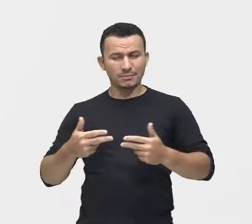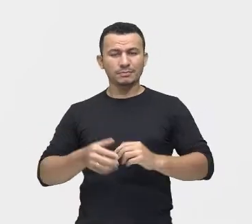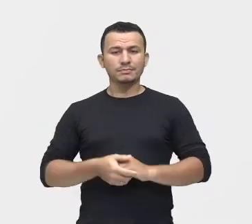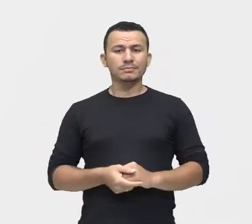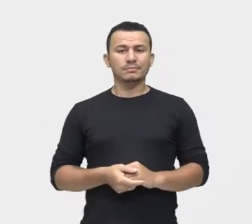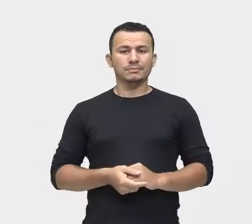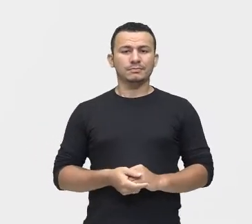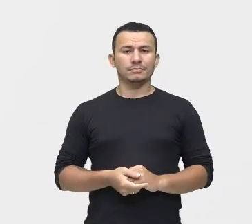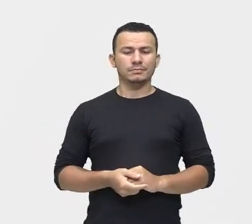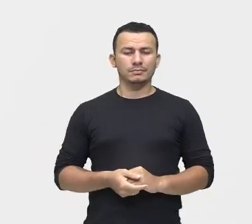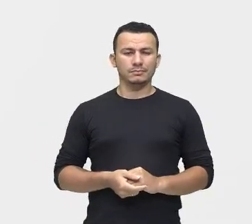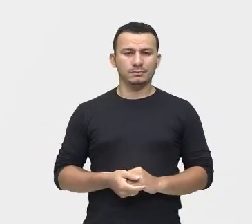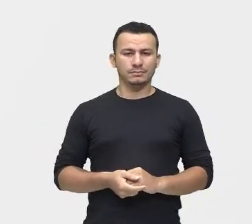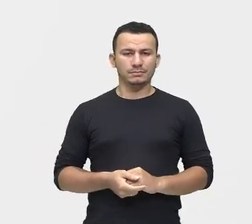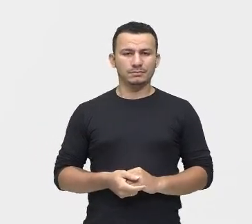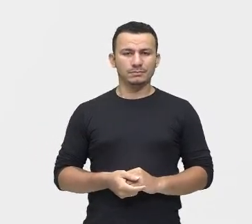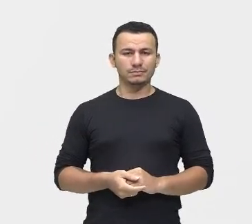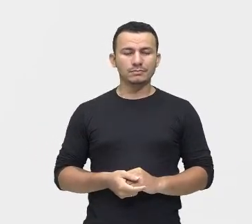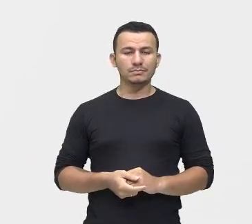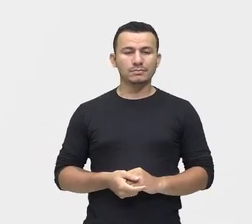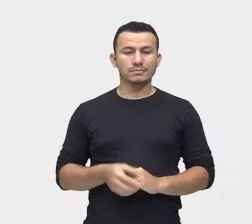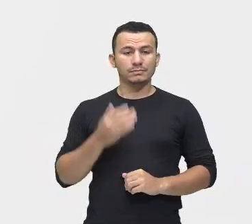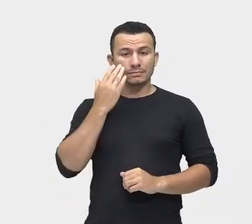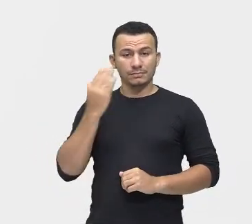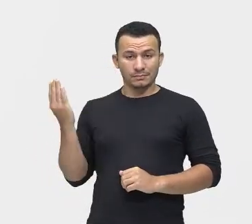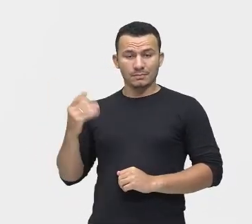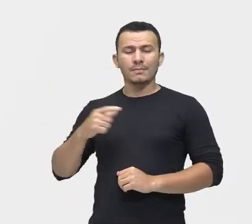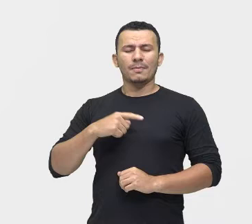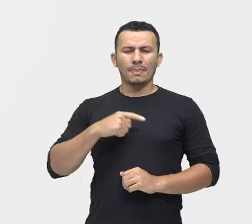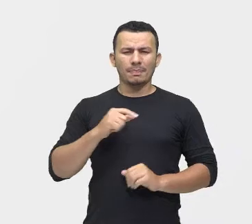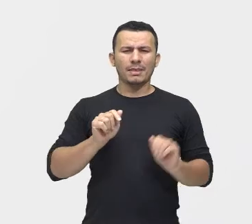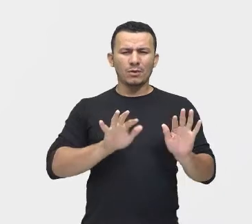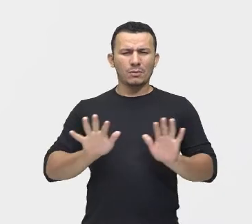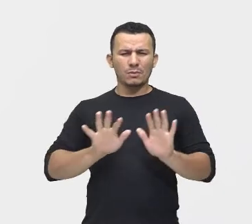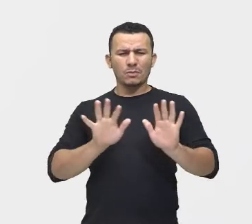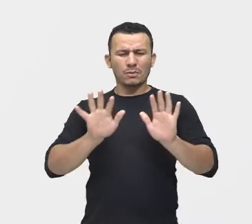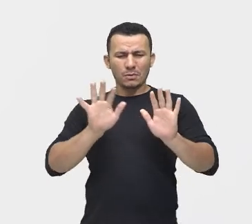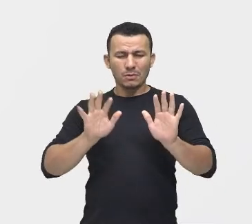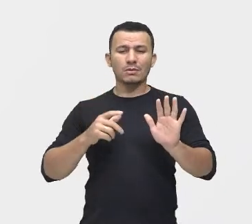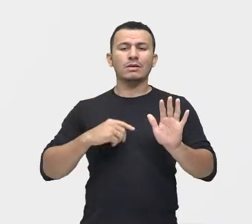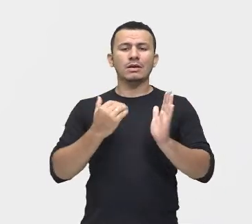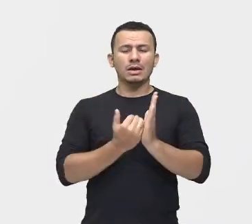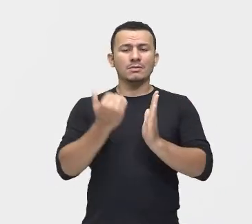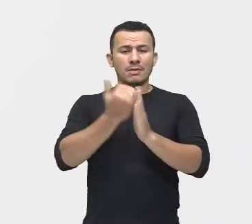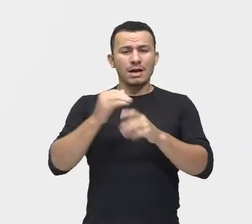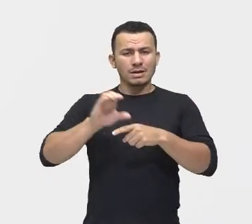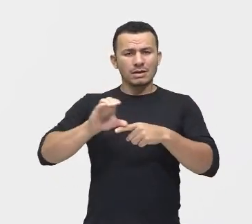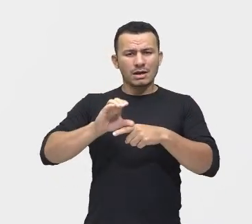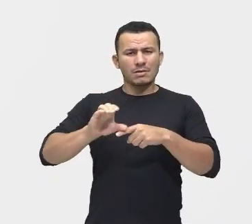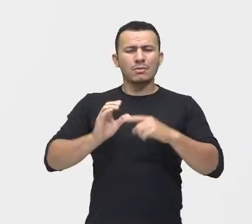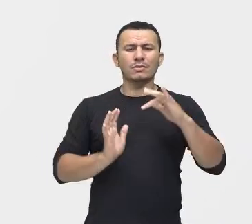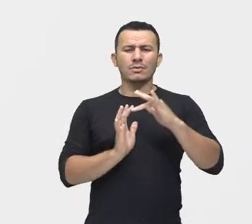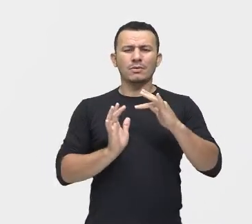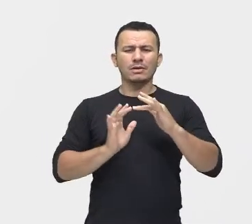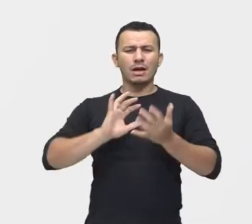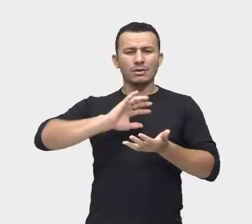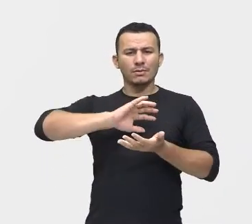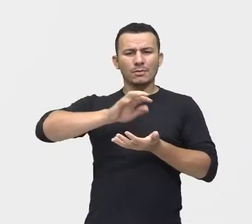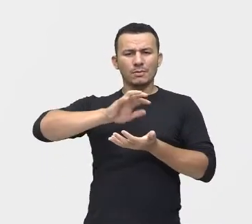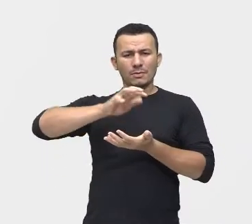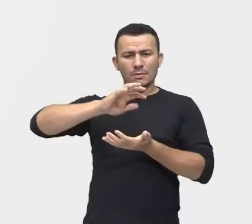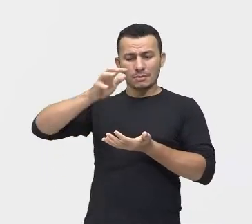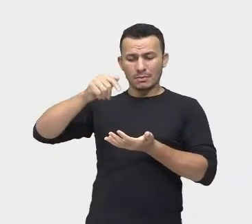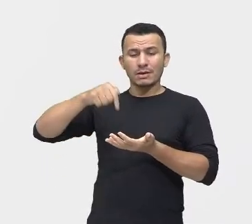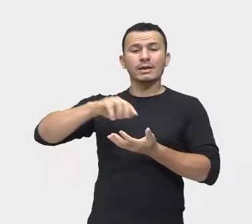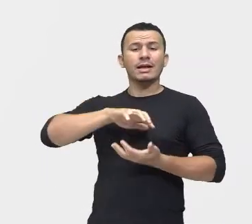com a utilização de combustíveis fósseis. A queima dos combustíveis fósseis aumenta os níveis de carbono na atmosfera, deixando